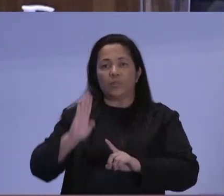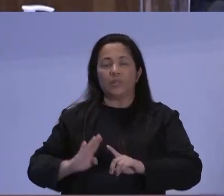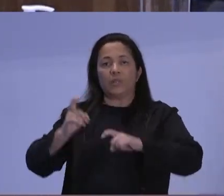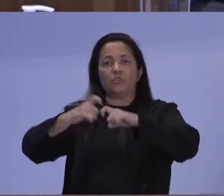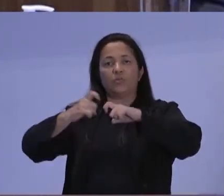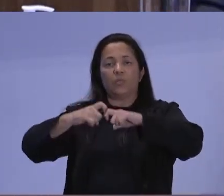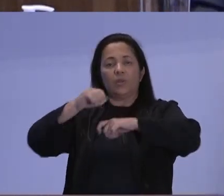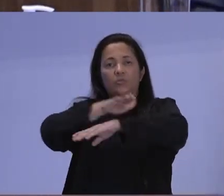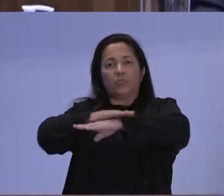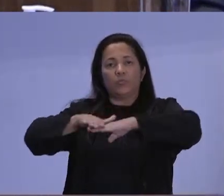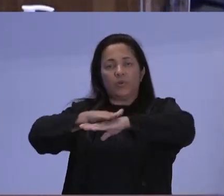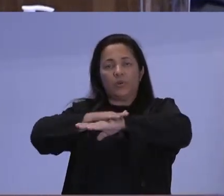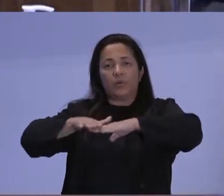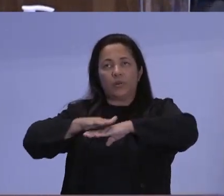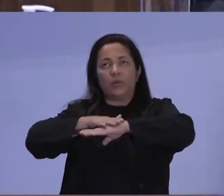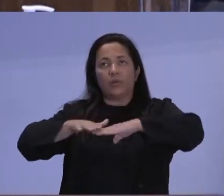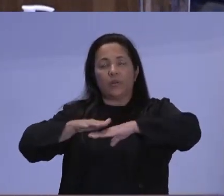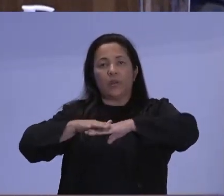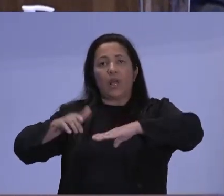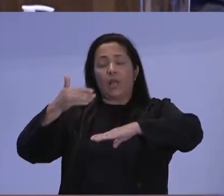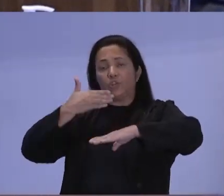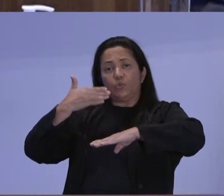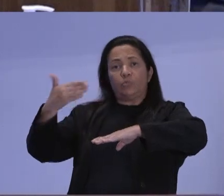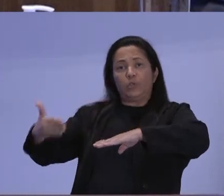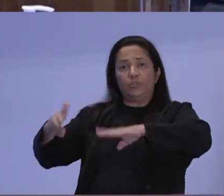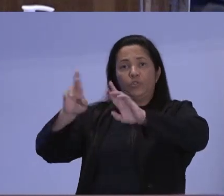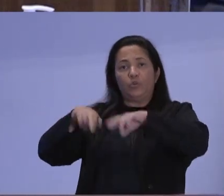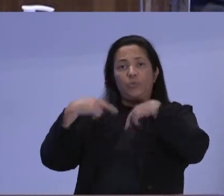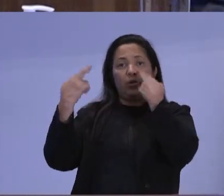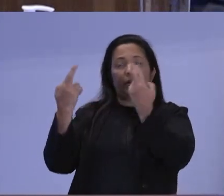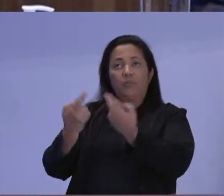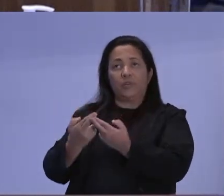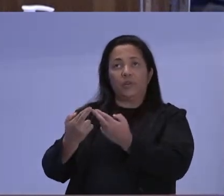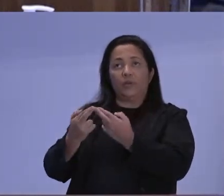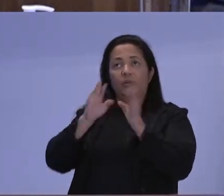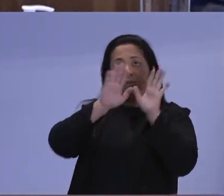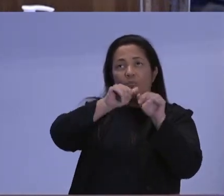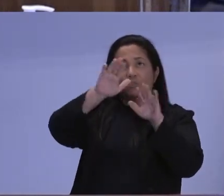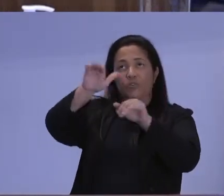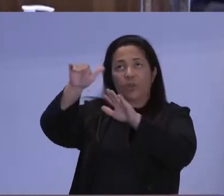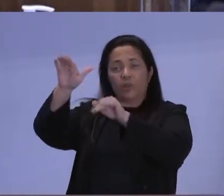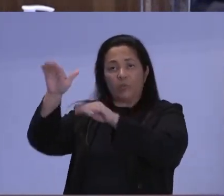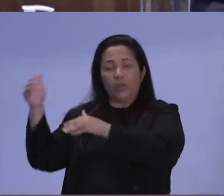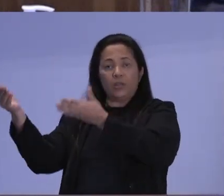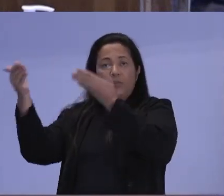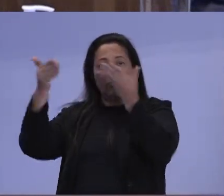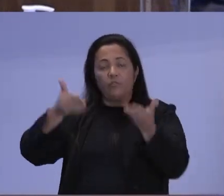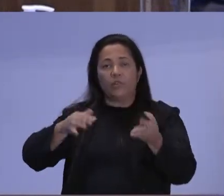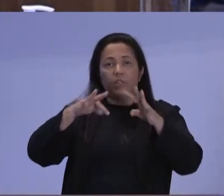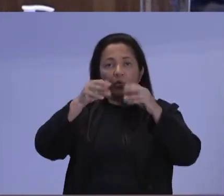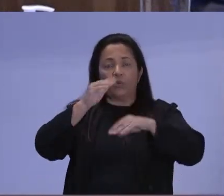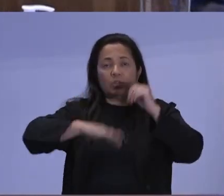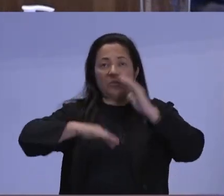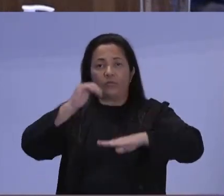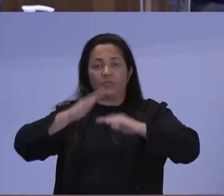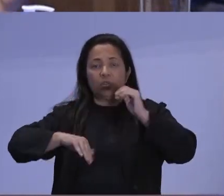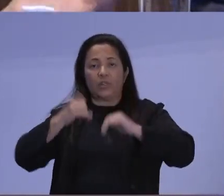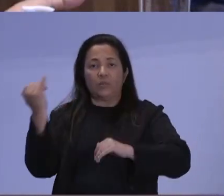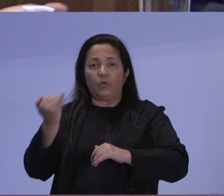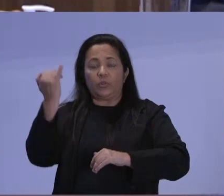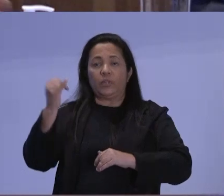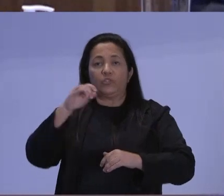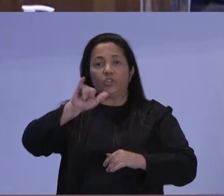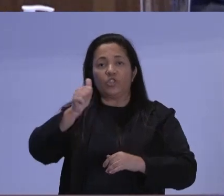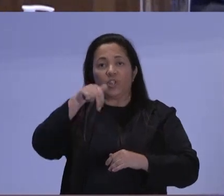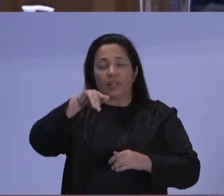né, foi solicitada pela Sociedade Brasileira. Eu juntei todo mundo que é importante da hanseníase. Janaína, da Secretaria de